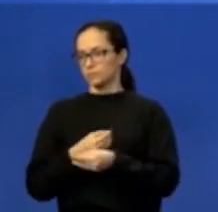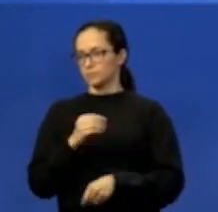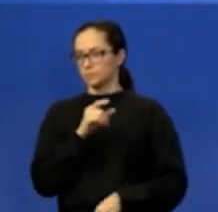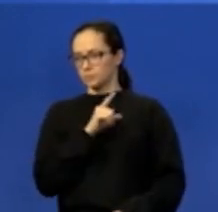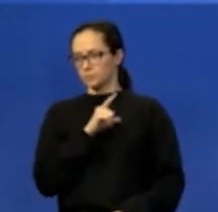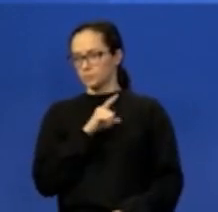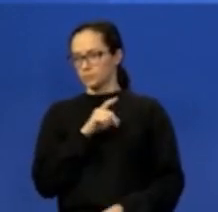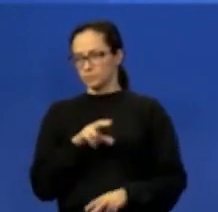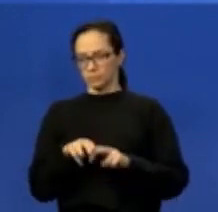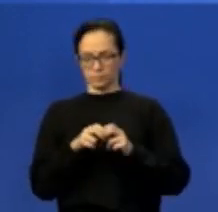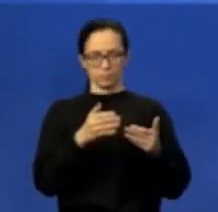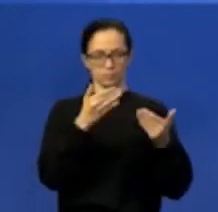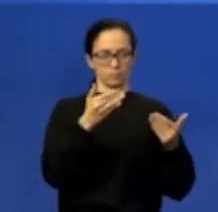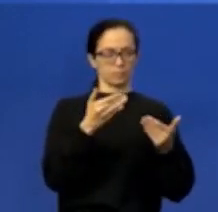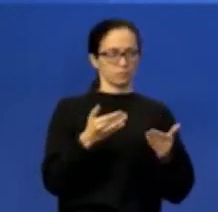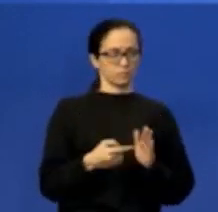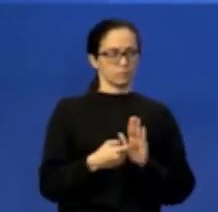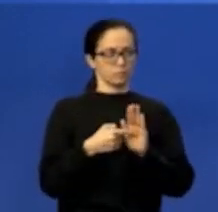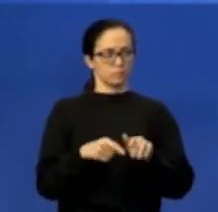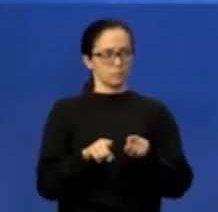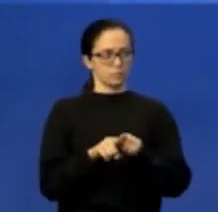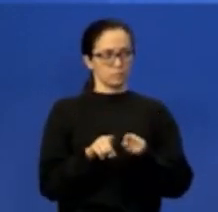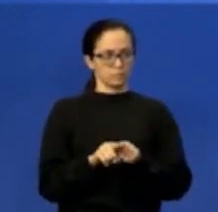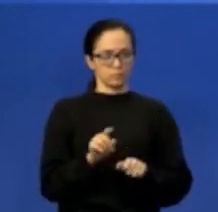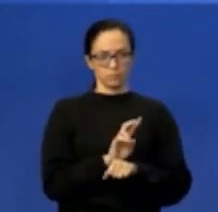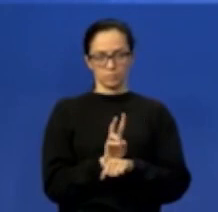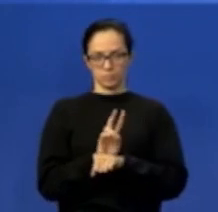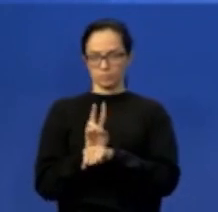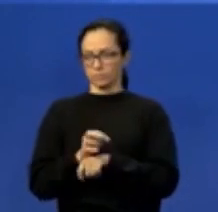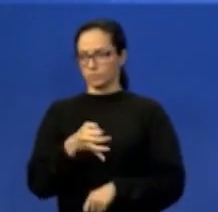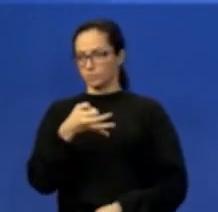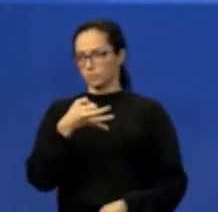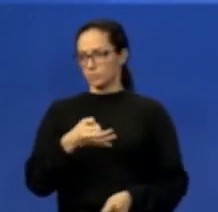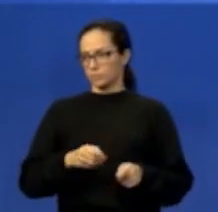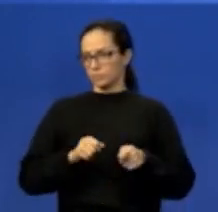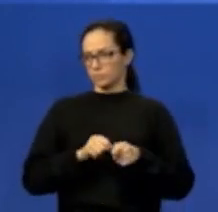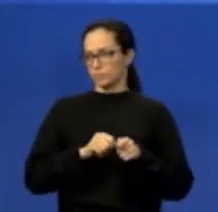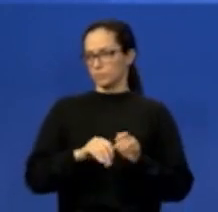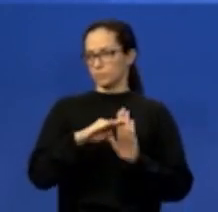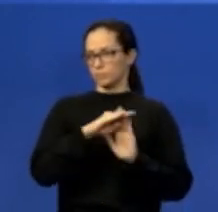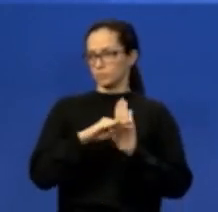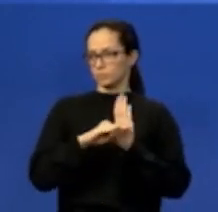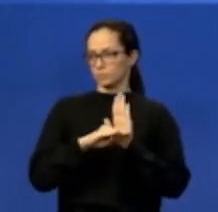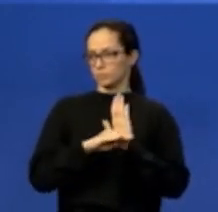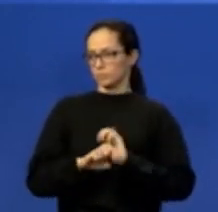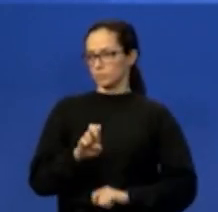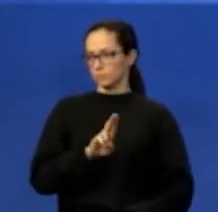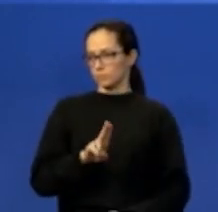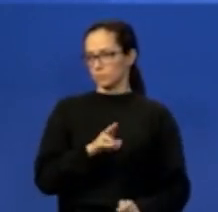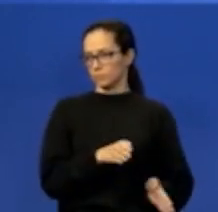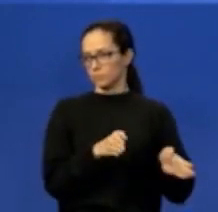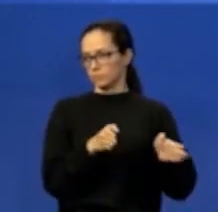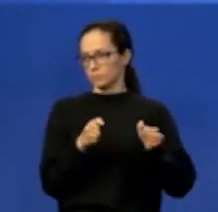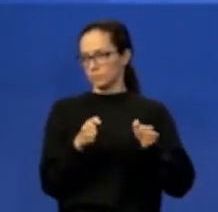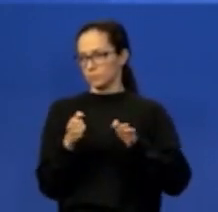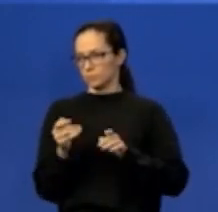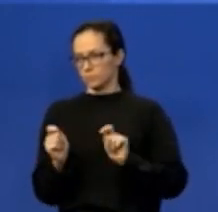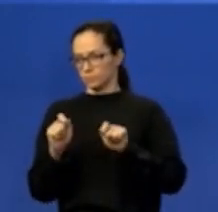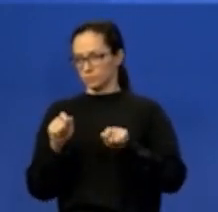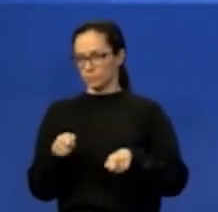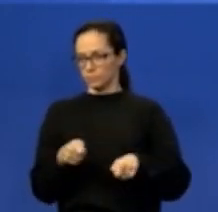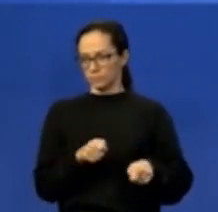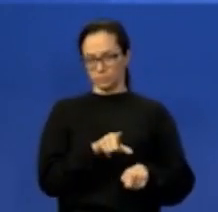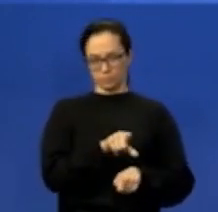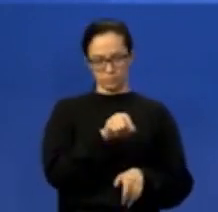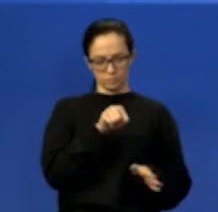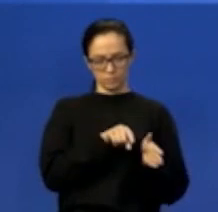fase analítica diz respeito também aos cuidados que são realizados durante os procedimentos na própria